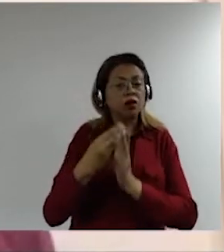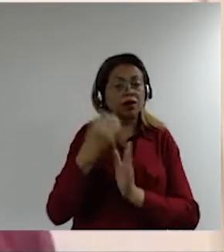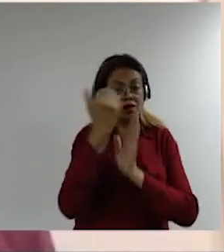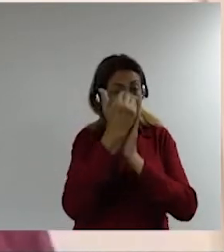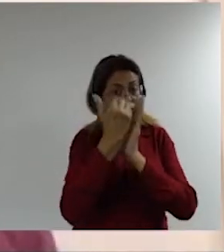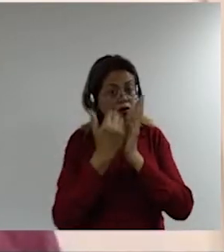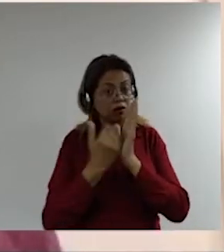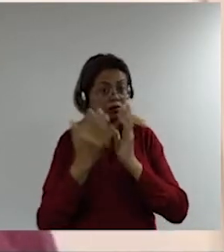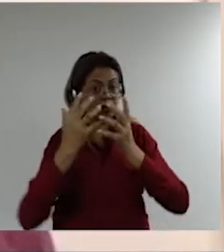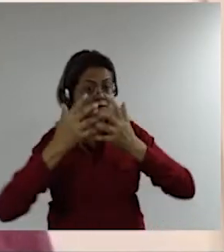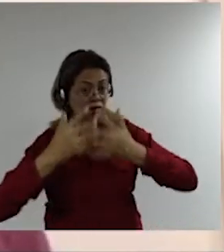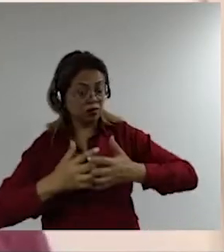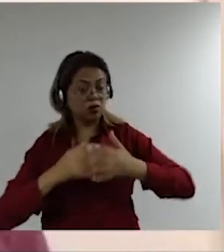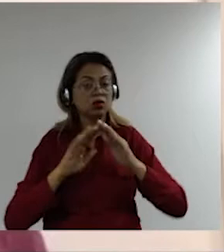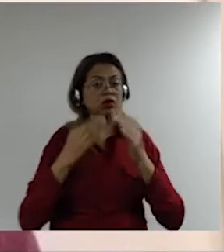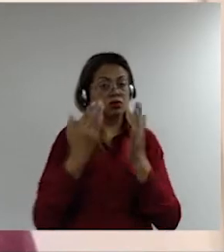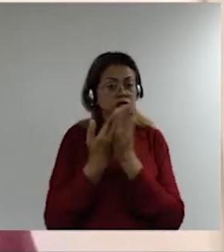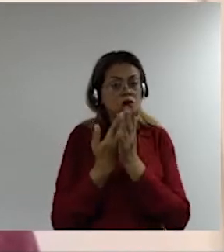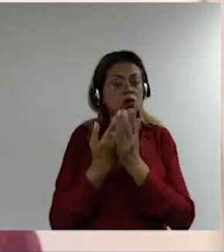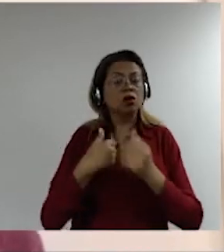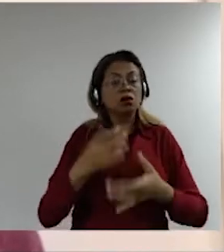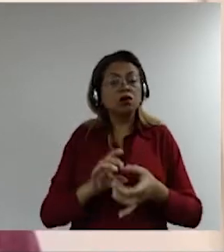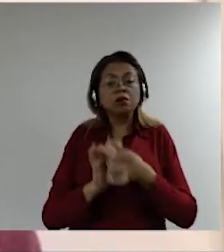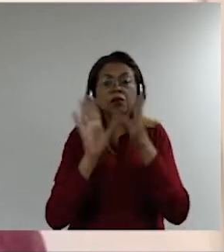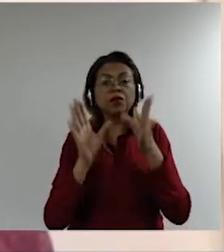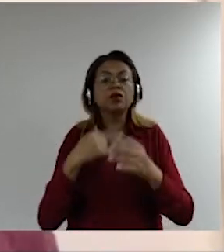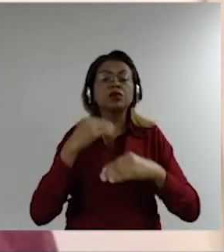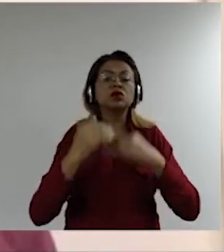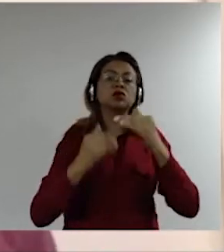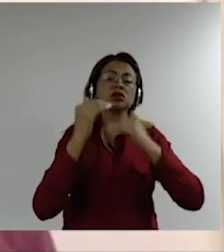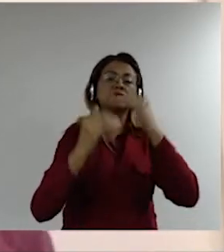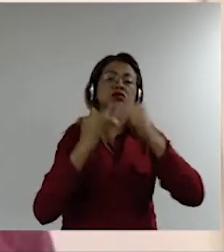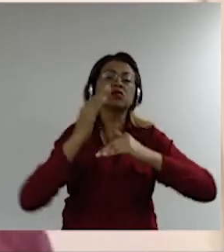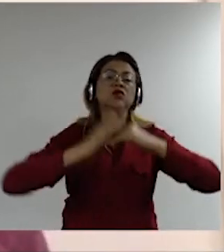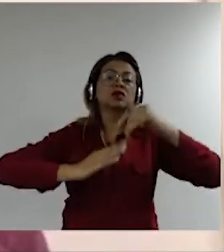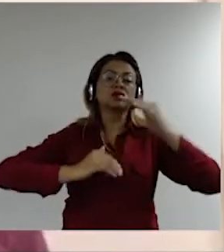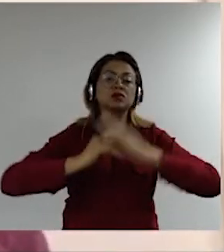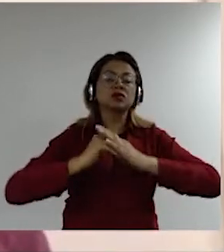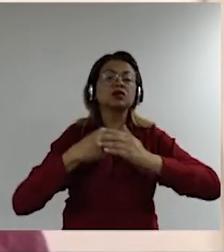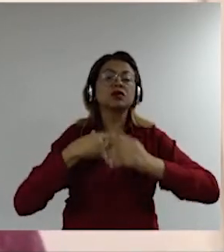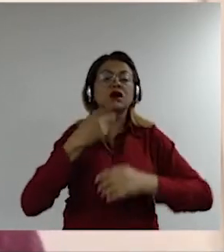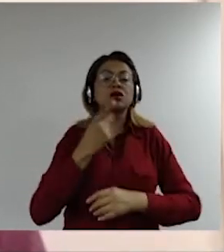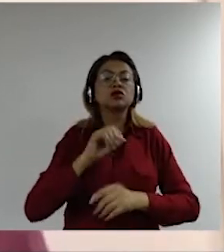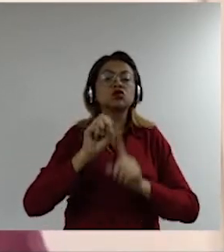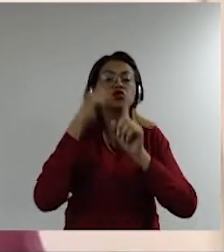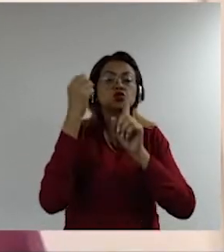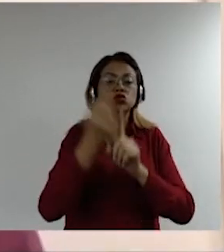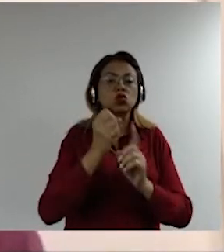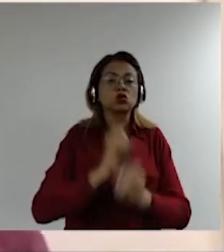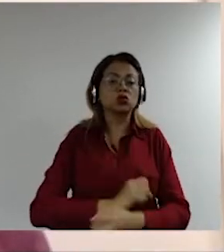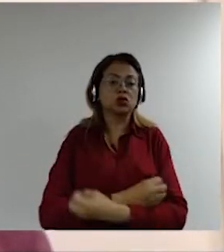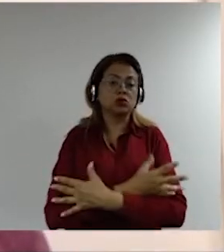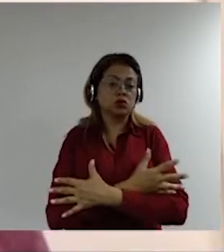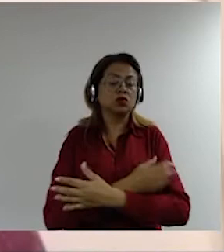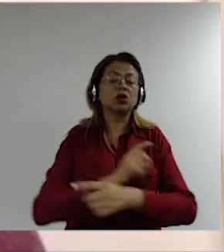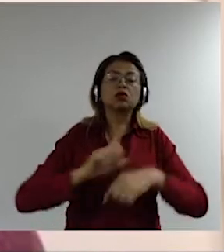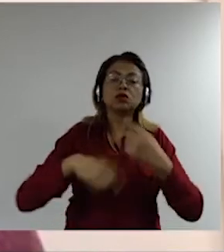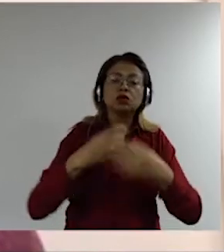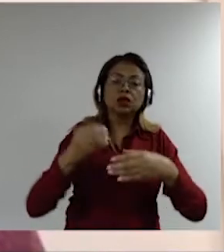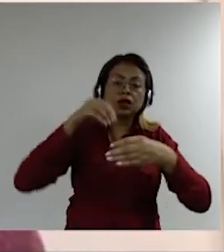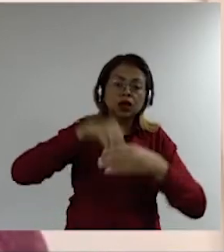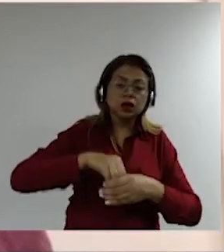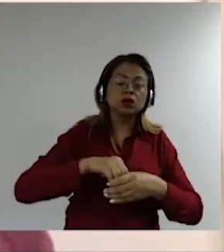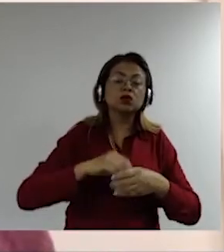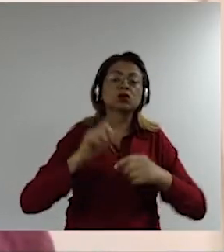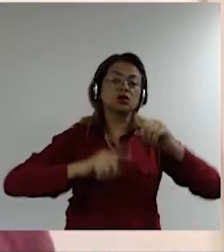organização estruturada da escola que permite o desenvolvimento das habilidades socioemocionais no contexto das atividades regulares